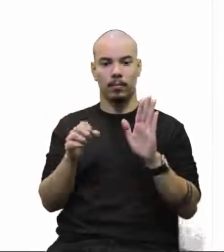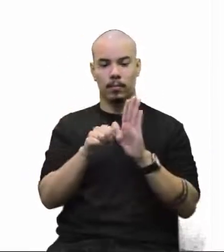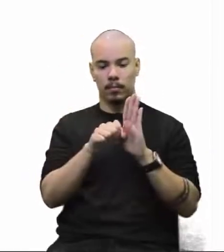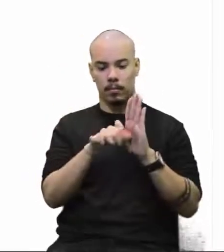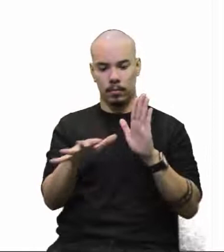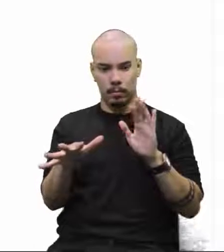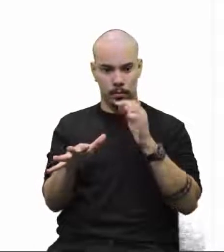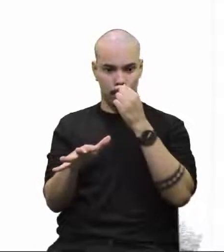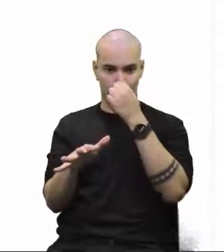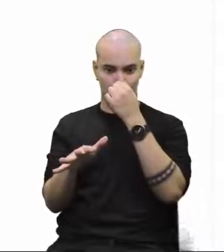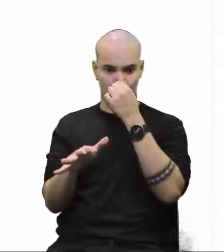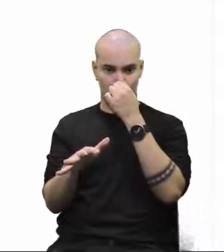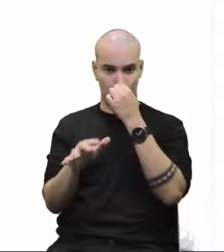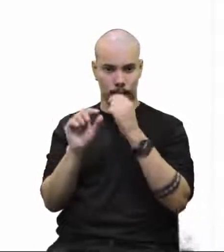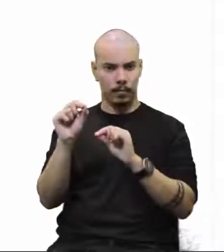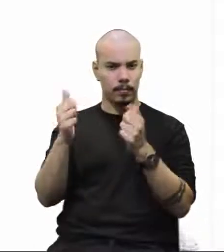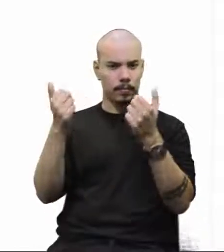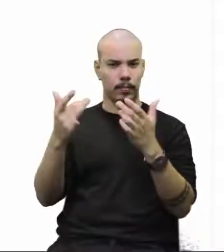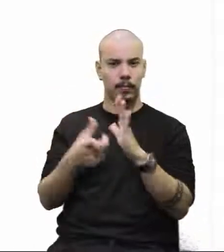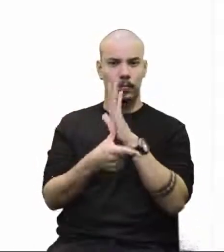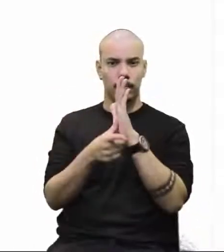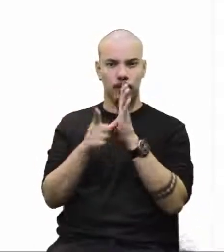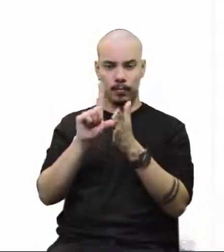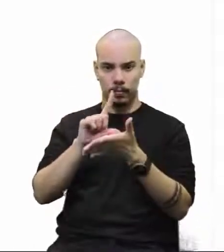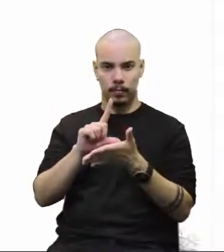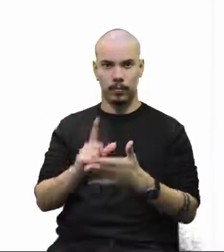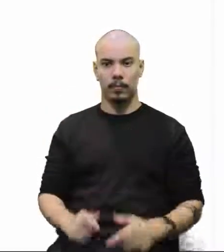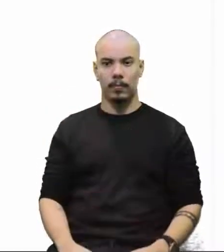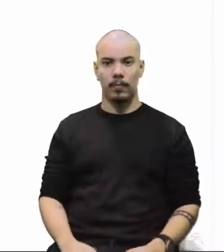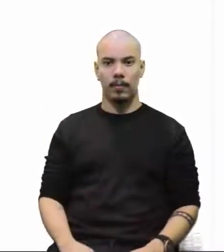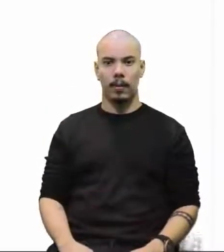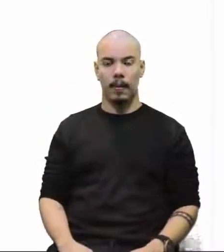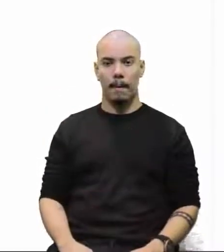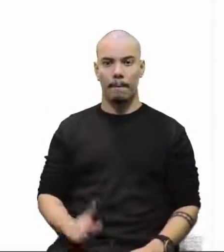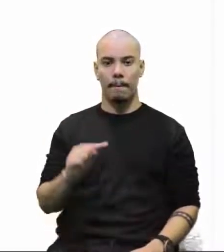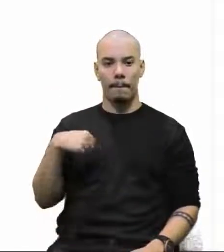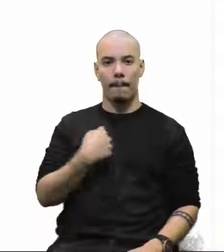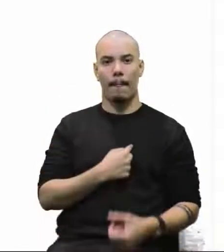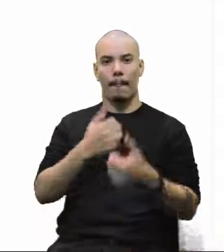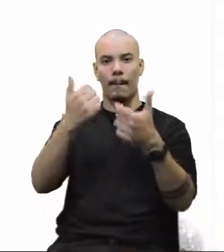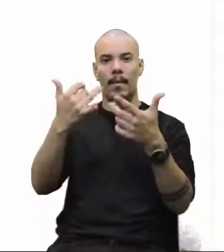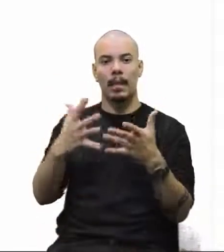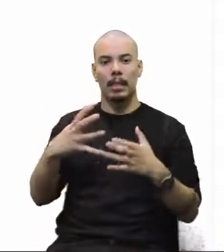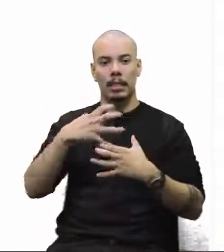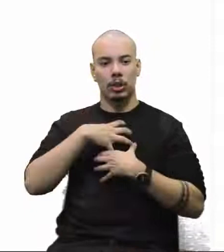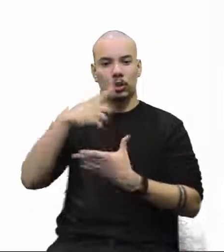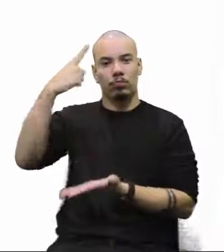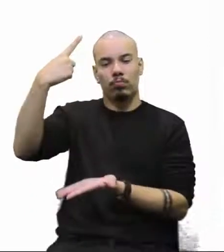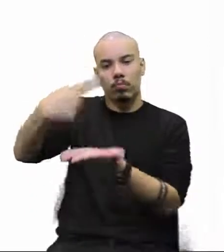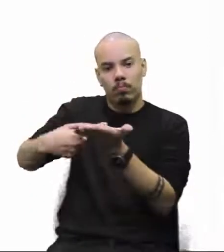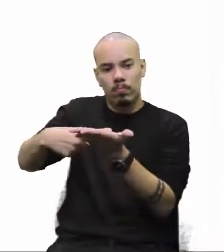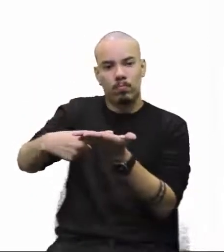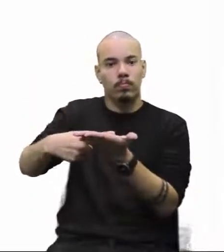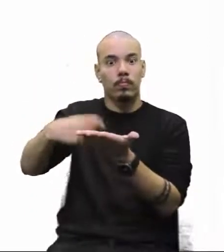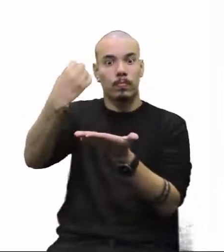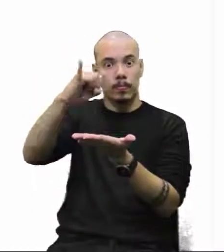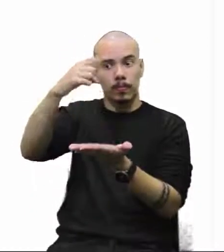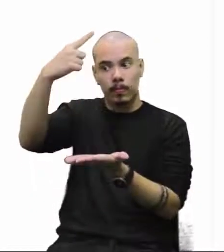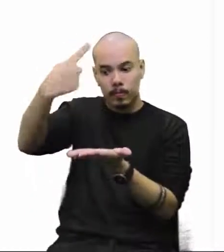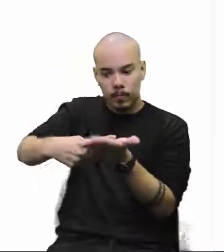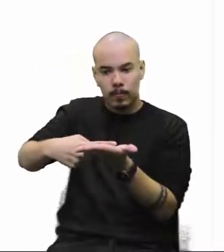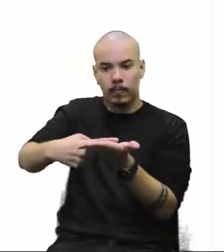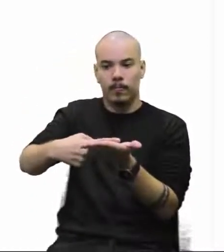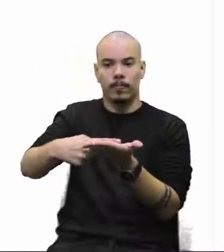nós falamos? Deixa eu apagar aqui para falar disso. Nós falamos sentido convencional, né, Dessa? Então, sentido